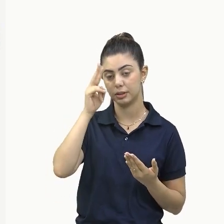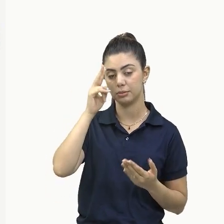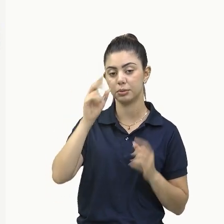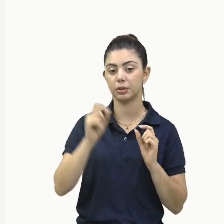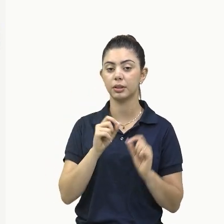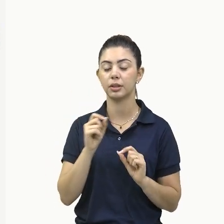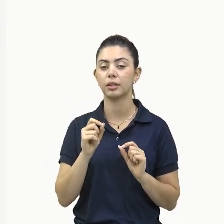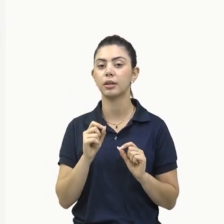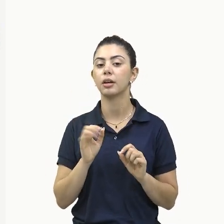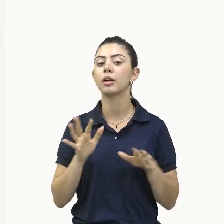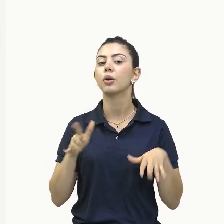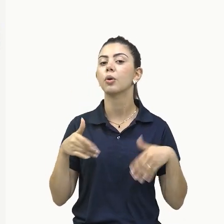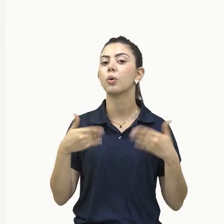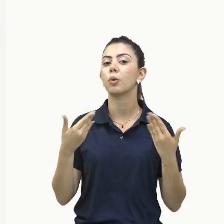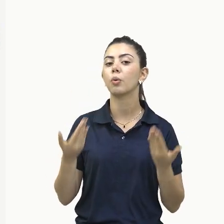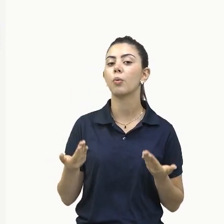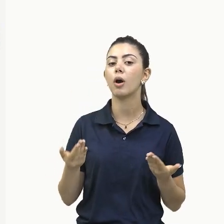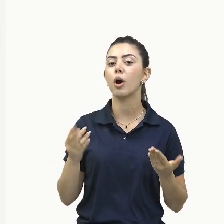Quem é o nosso